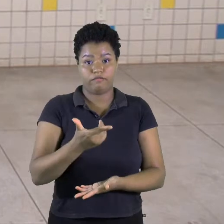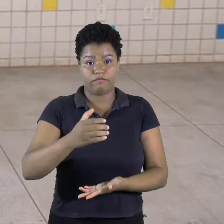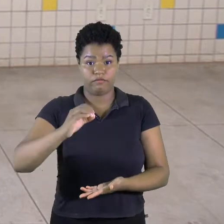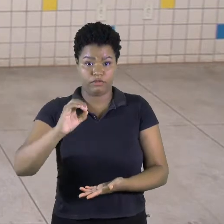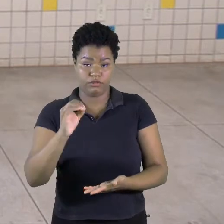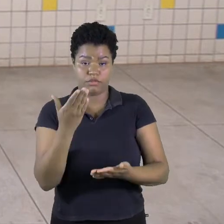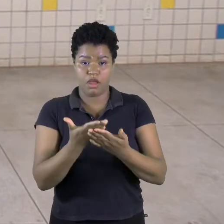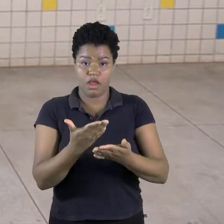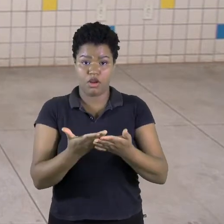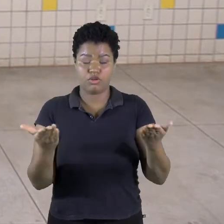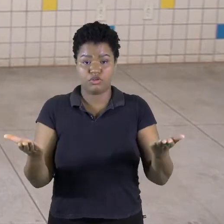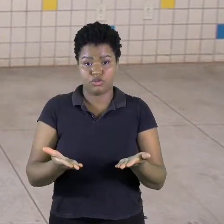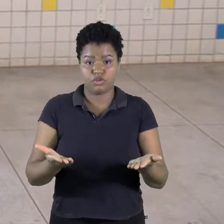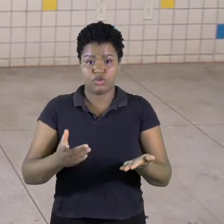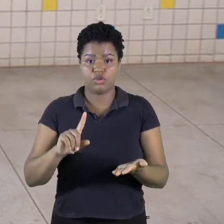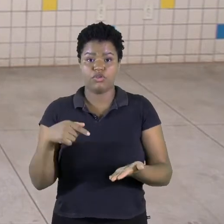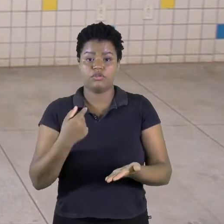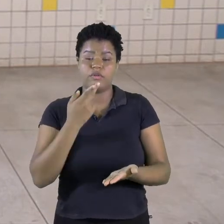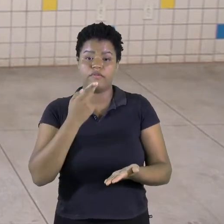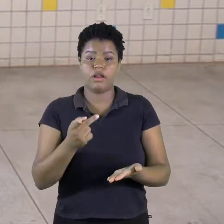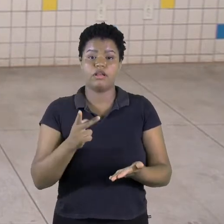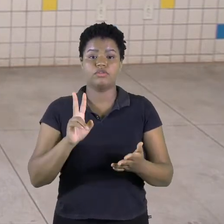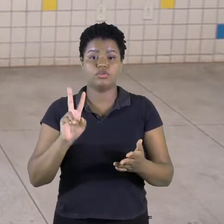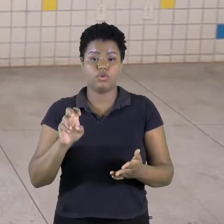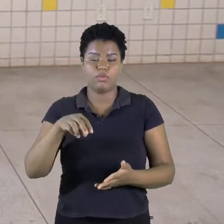trabalhar com marcadores temporais.